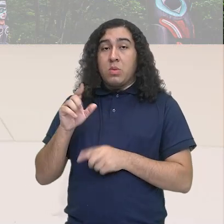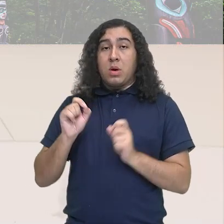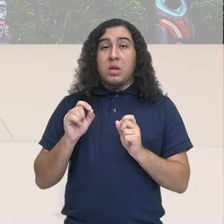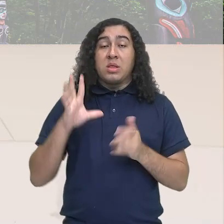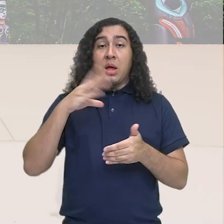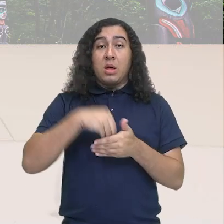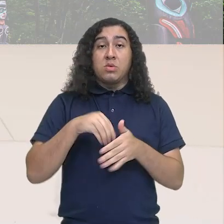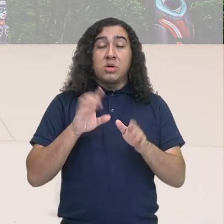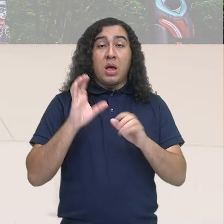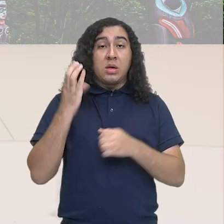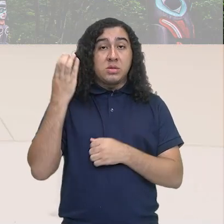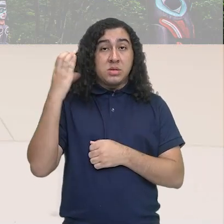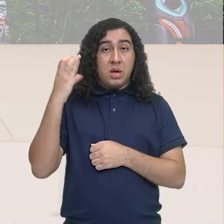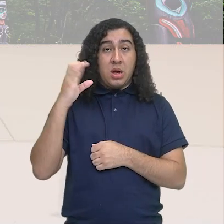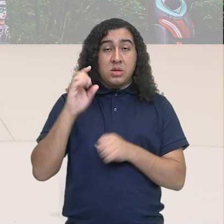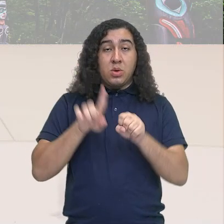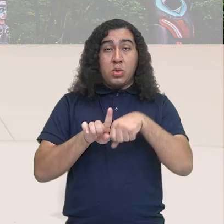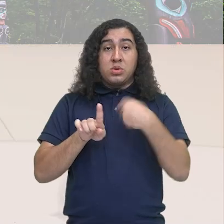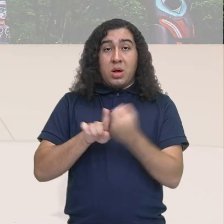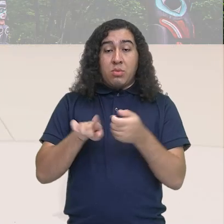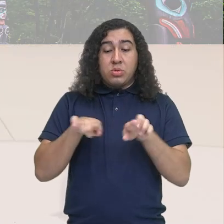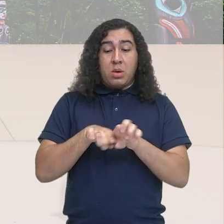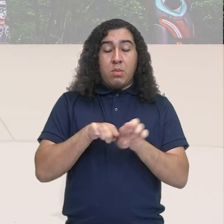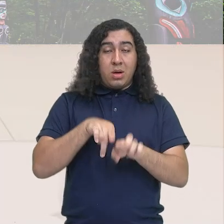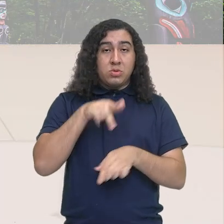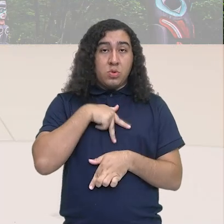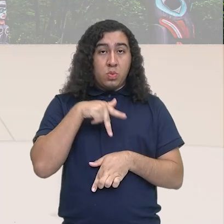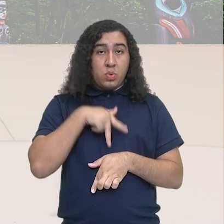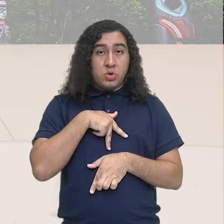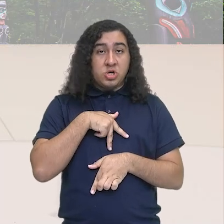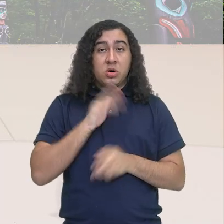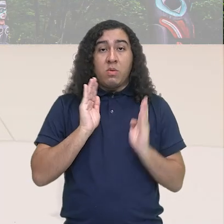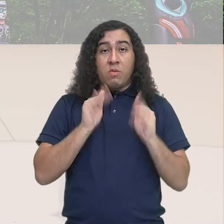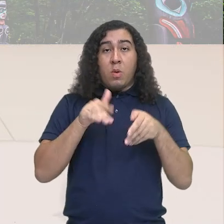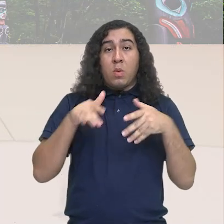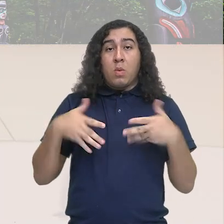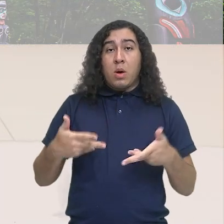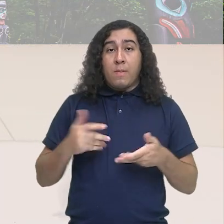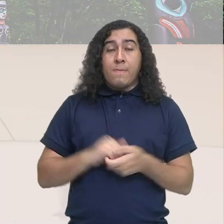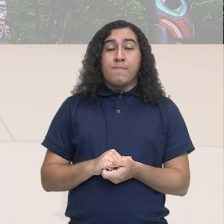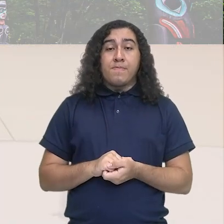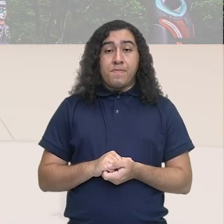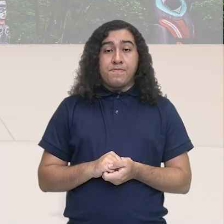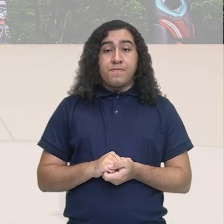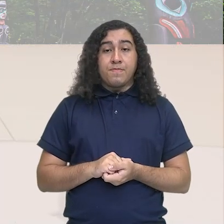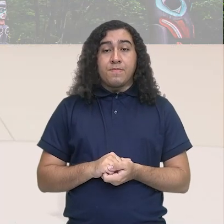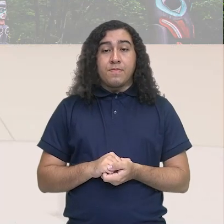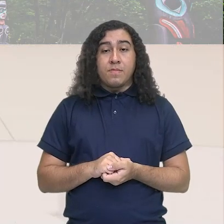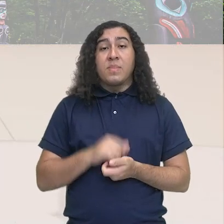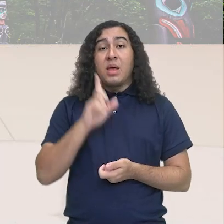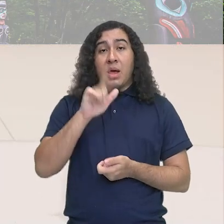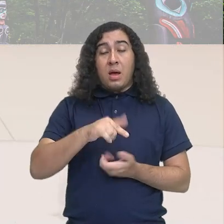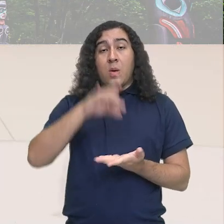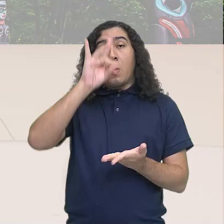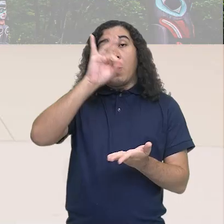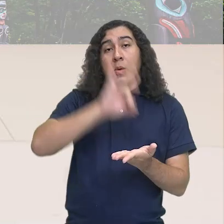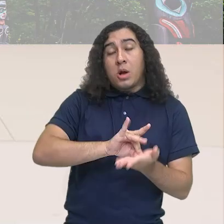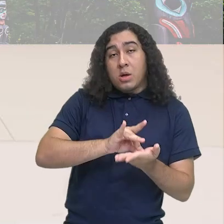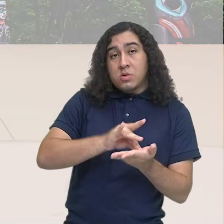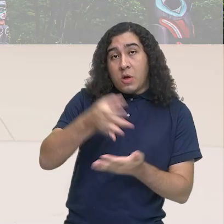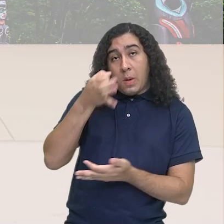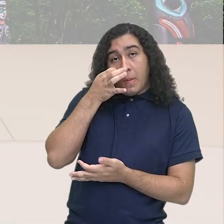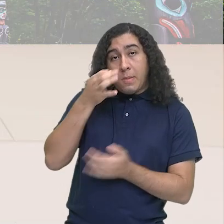ciências sociais, para a antropologia especificamente, é algo concreto, porque